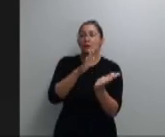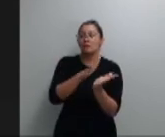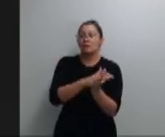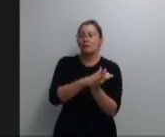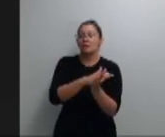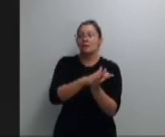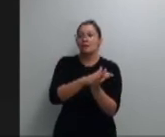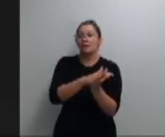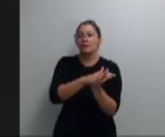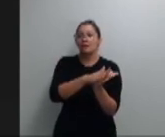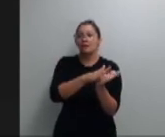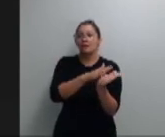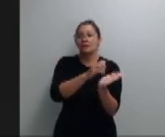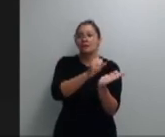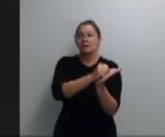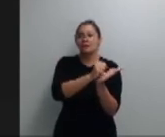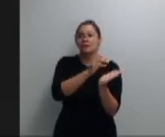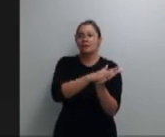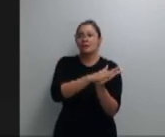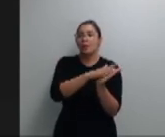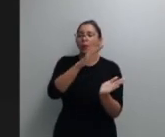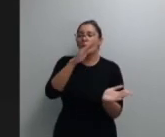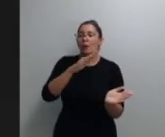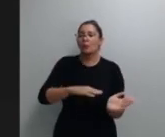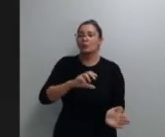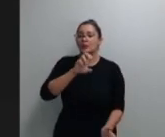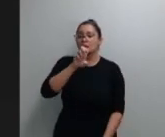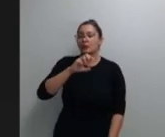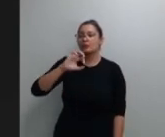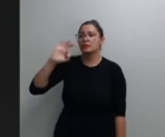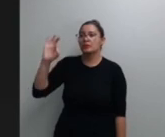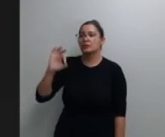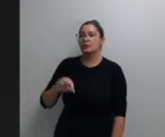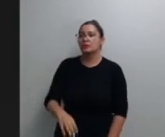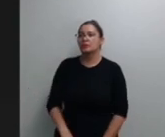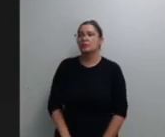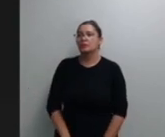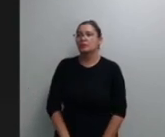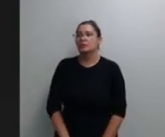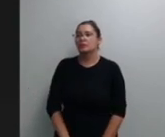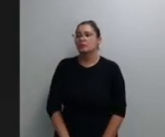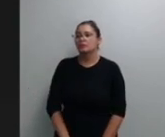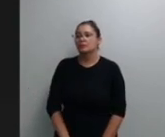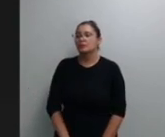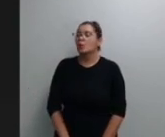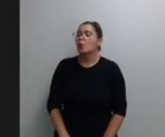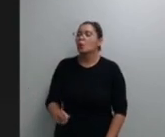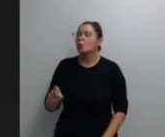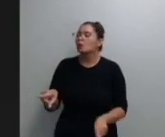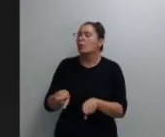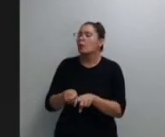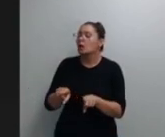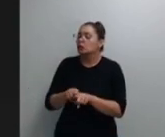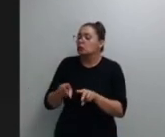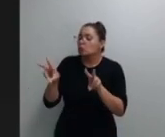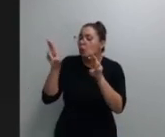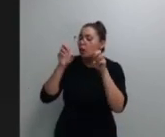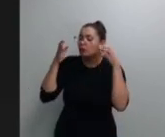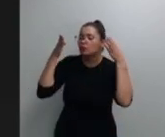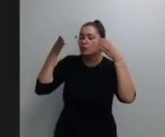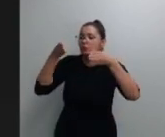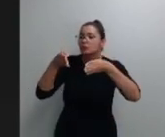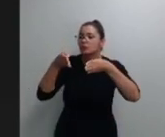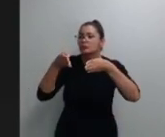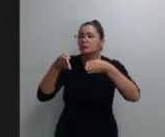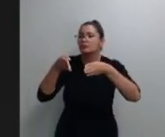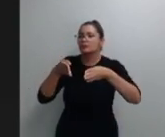se não seria melhor baixar só isso ministro Napoleão aí eu fiz a observação também atento ao que a vossa excelência colocou